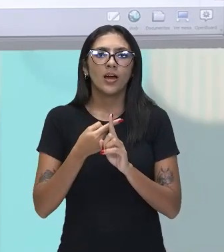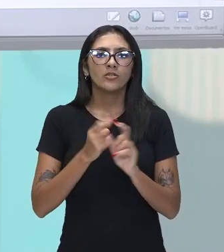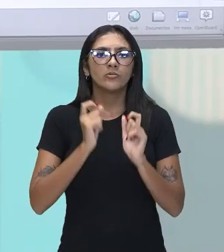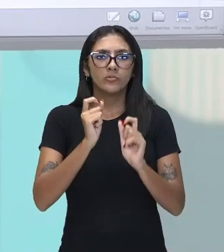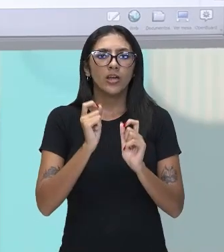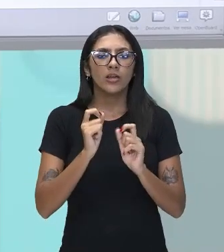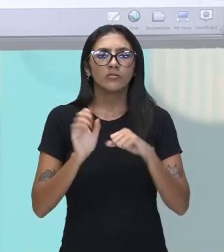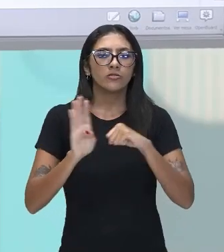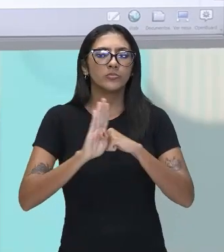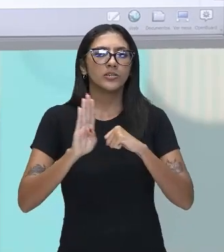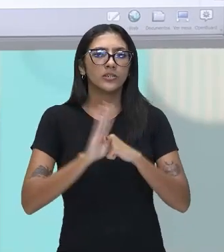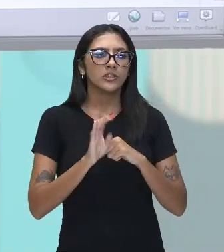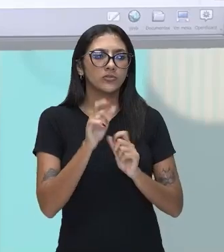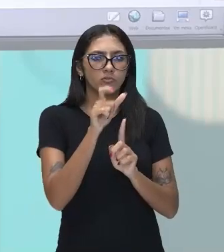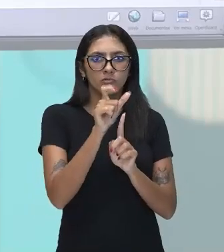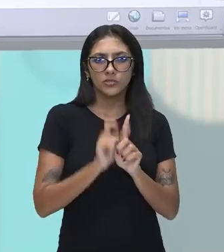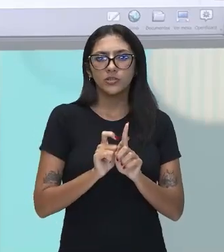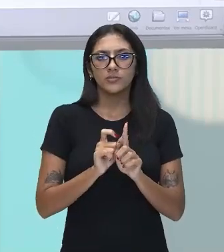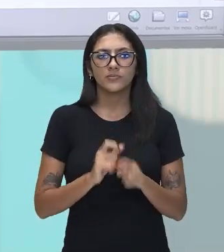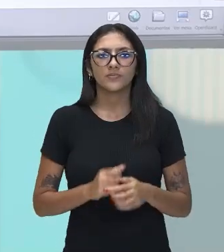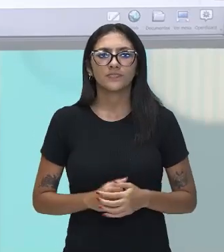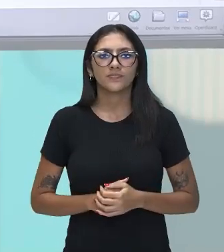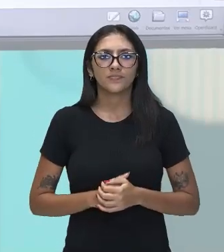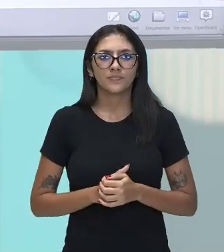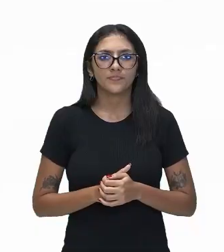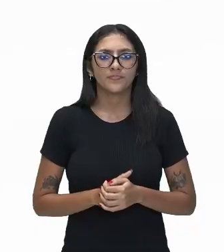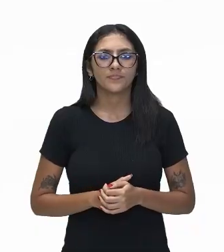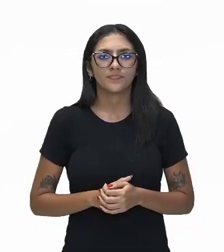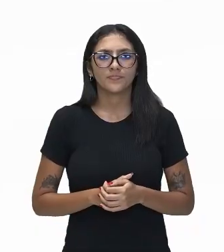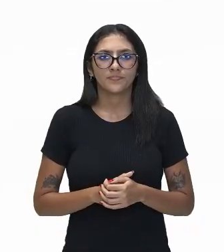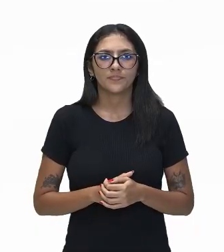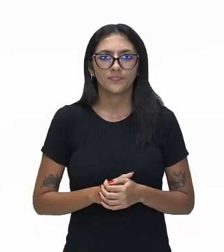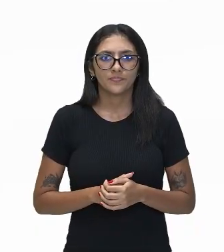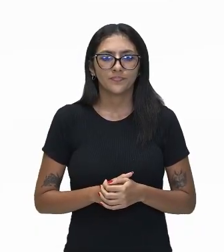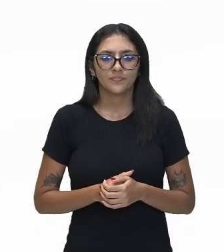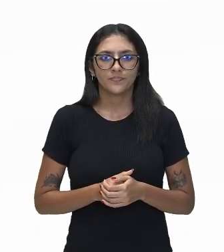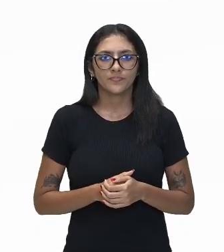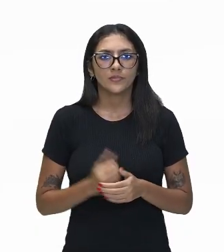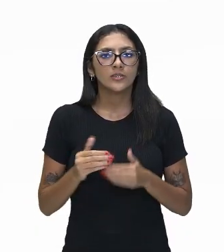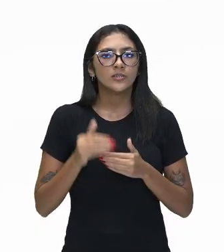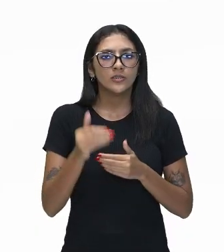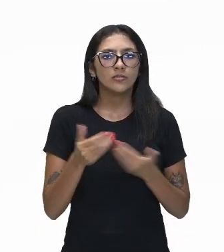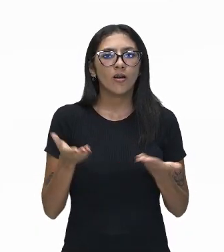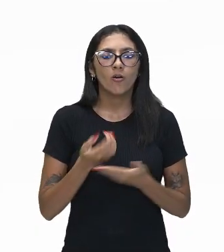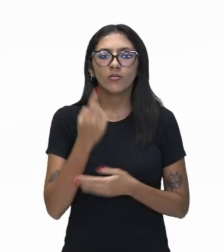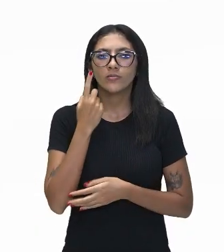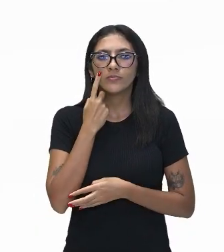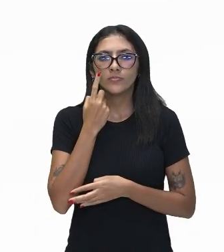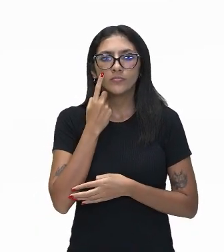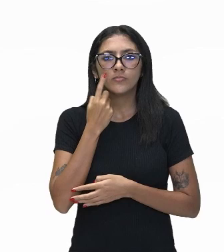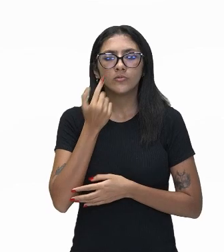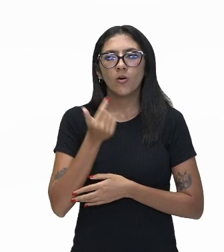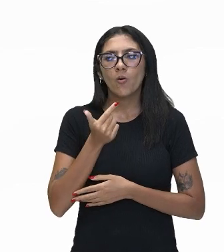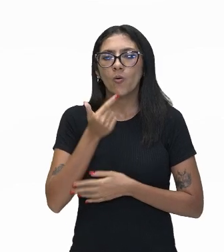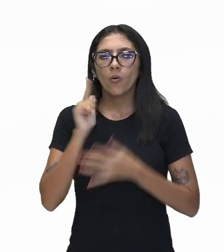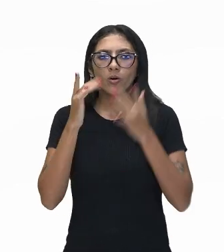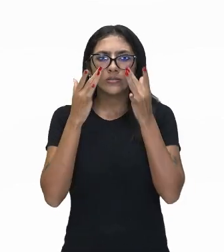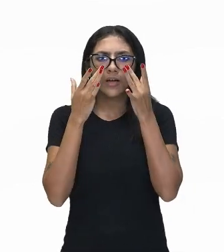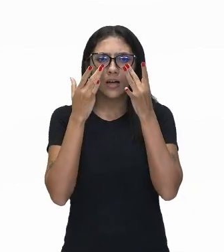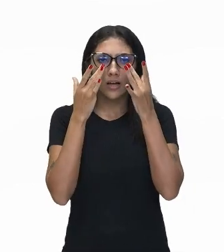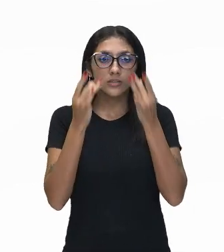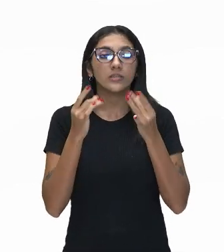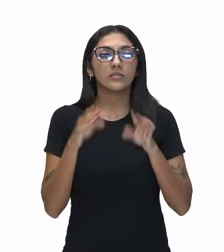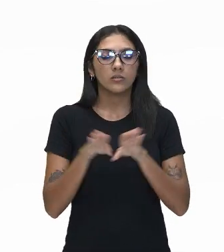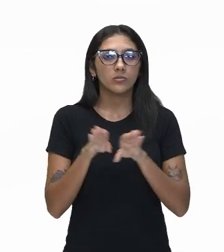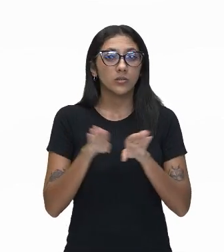substantivo? Sujeito. Seguindo, então, vamos entender um pouco mais ainda sobre